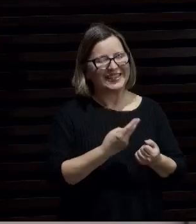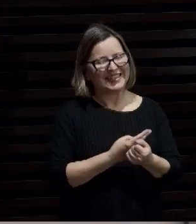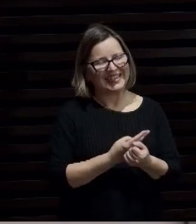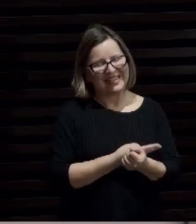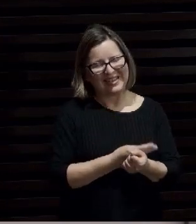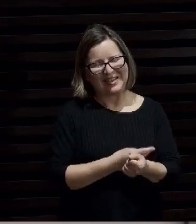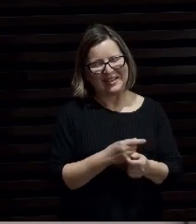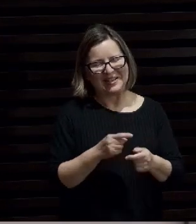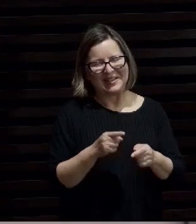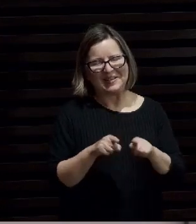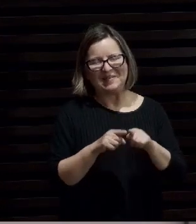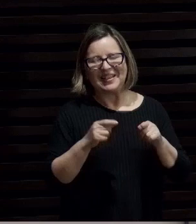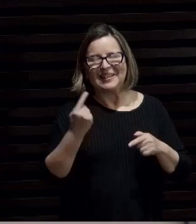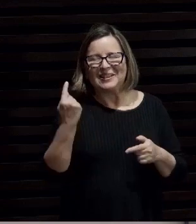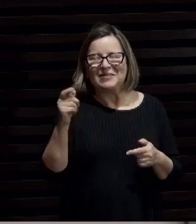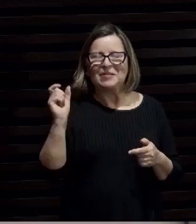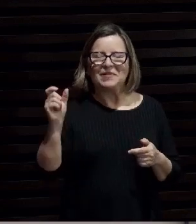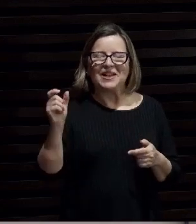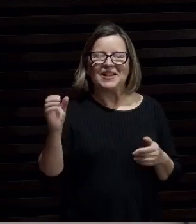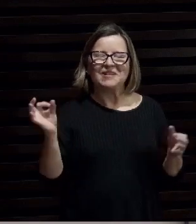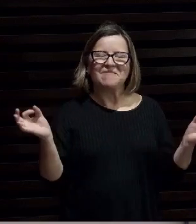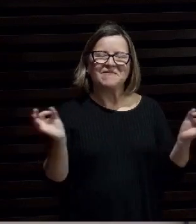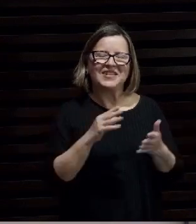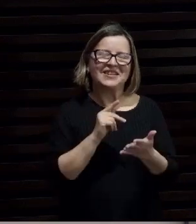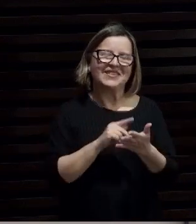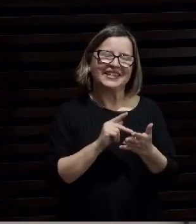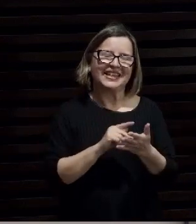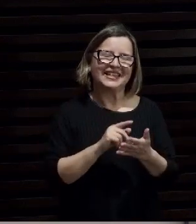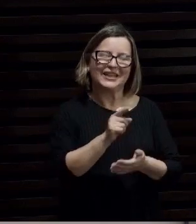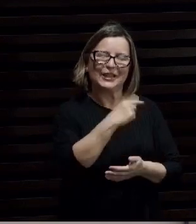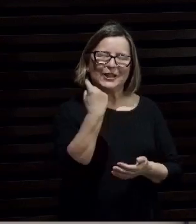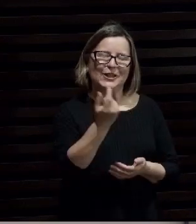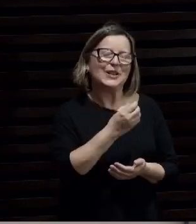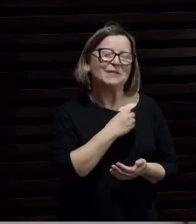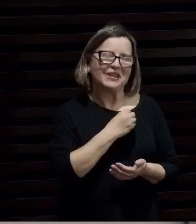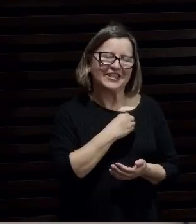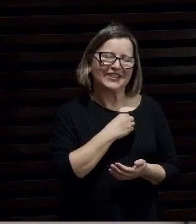verdade de que nós somos pecadores e Jesus é santo.